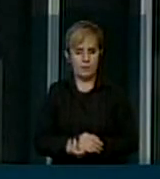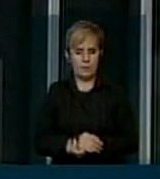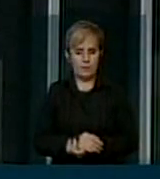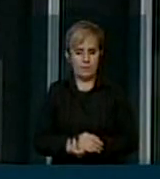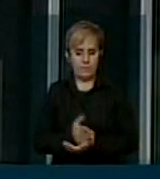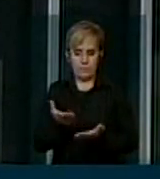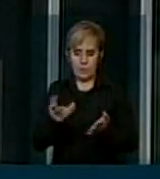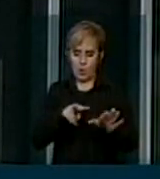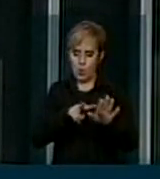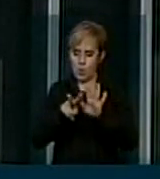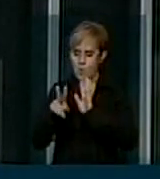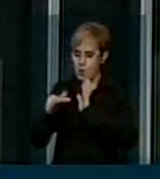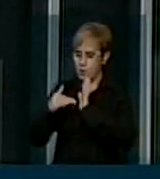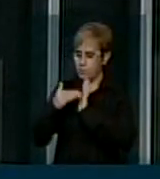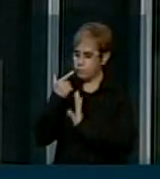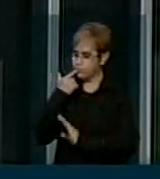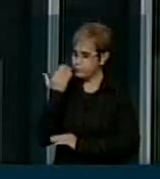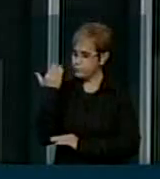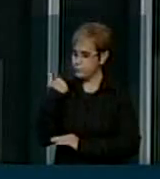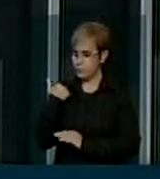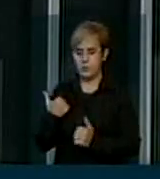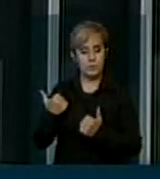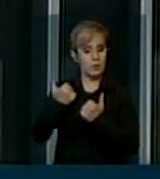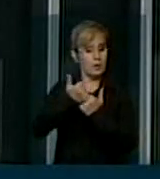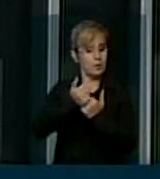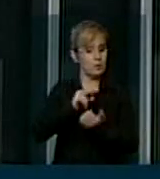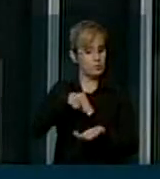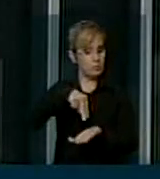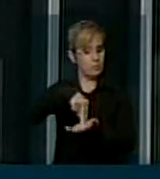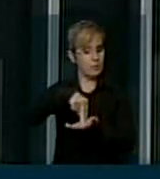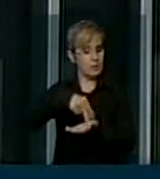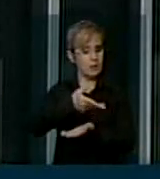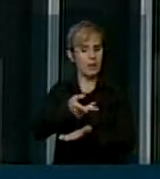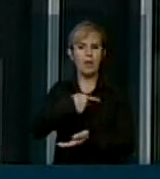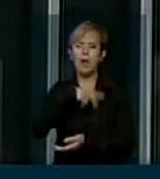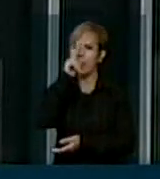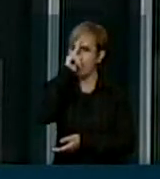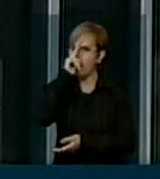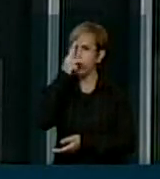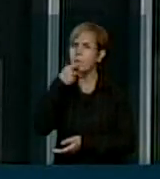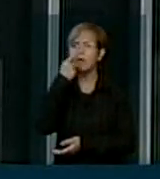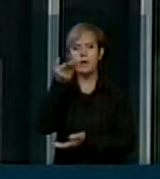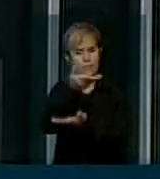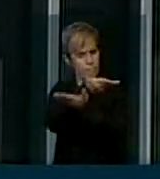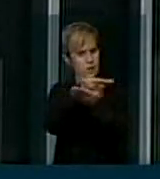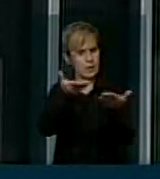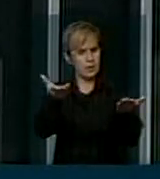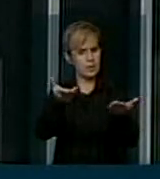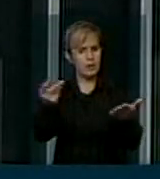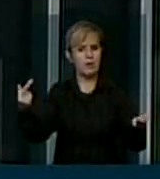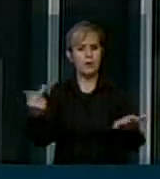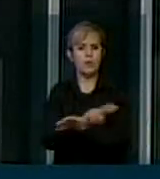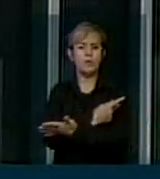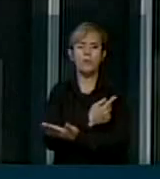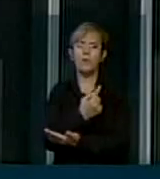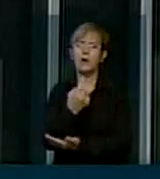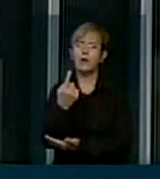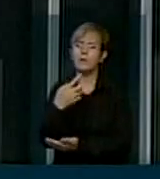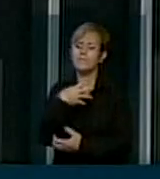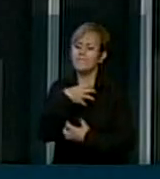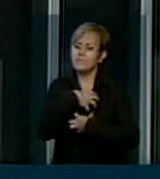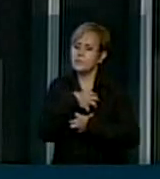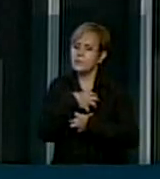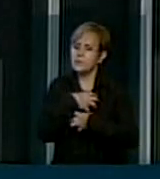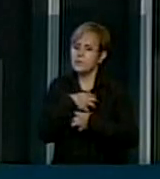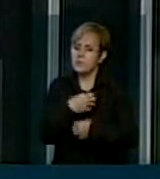Esta última semana, quando assumi a tribuna, lembrei a Vossas Excelências de um episódio que me